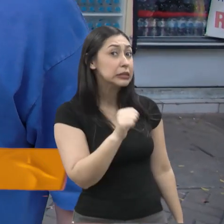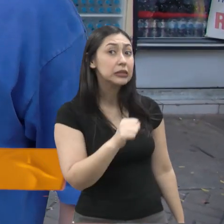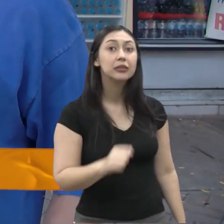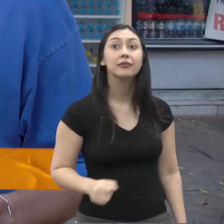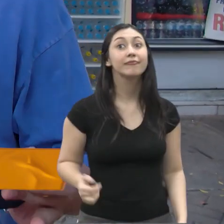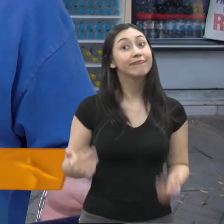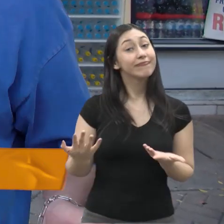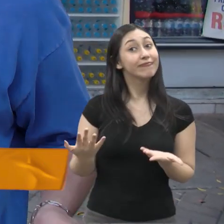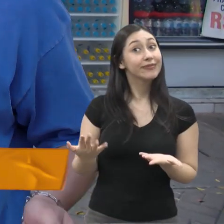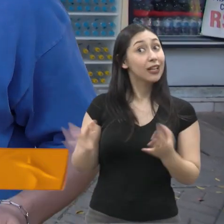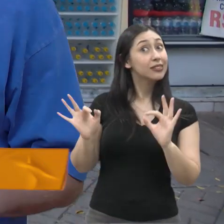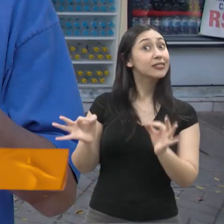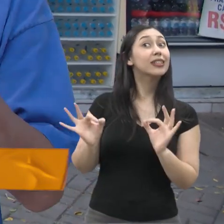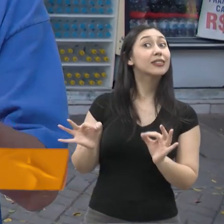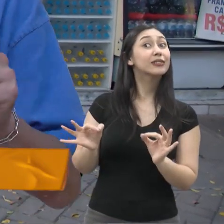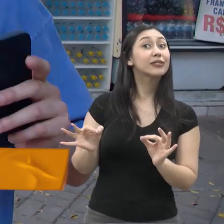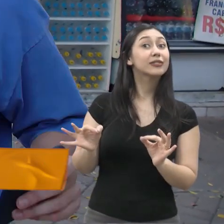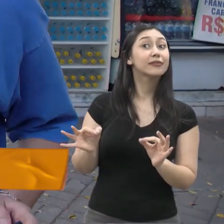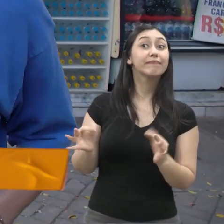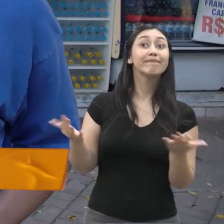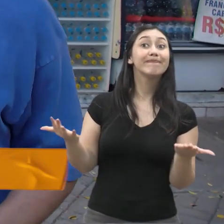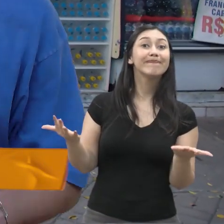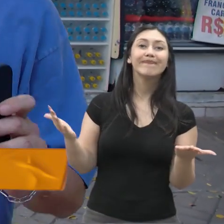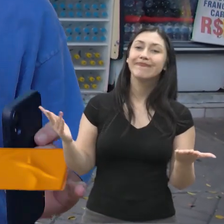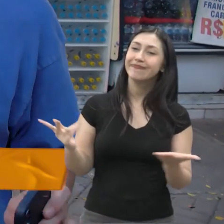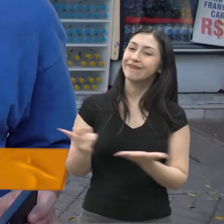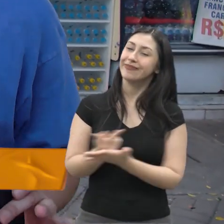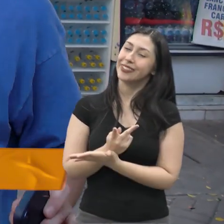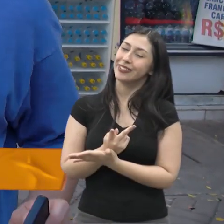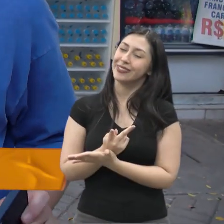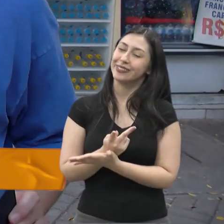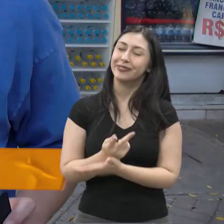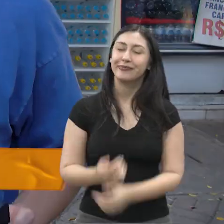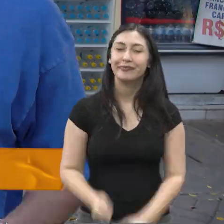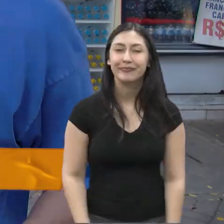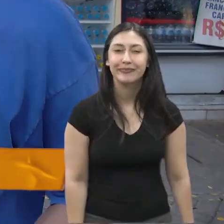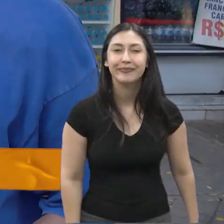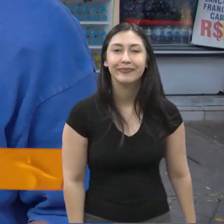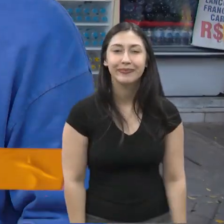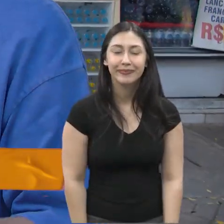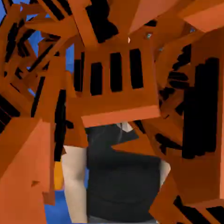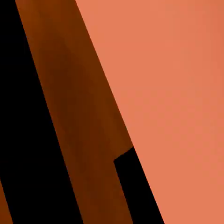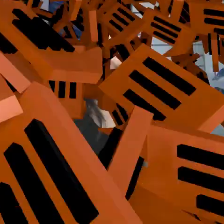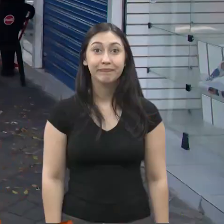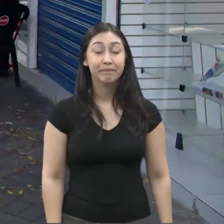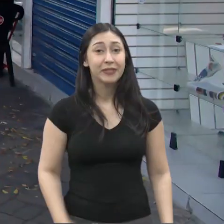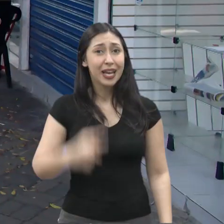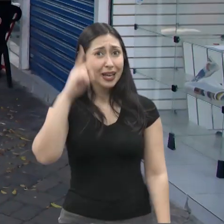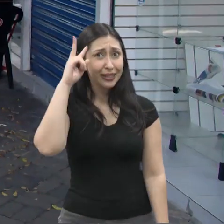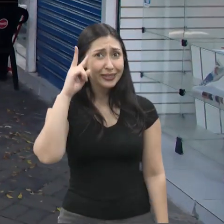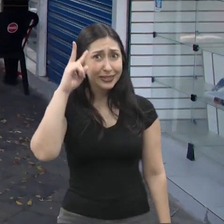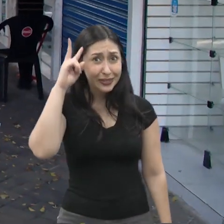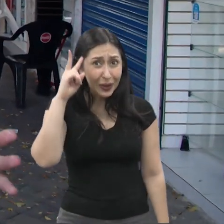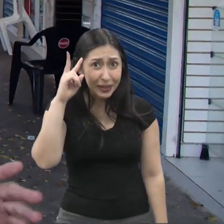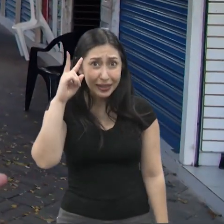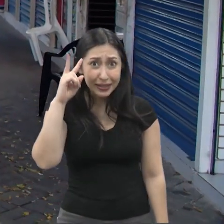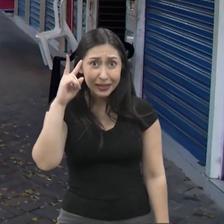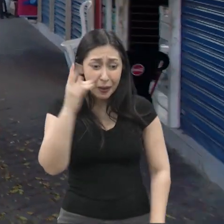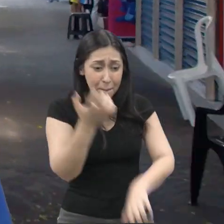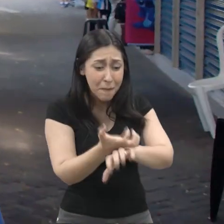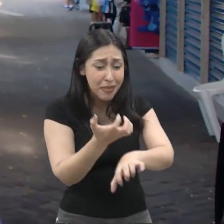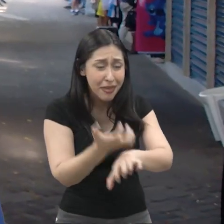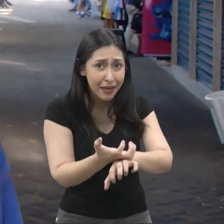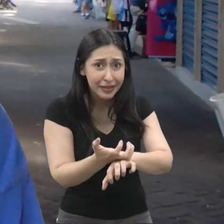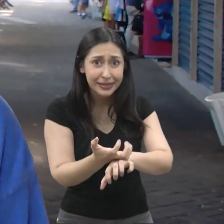não. Vamos ver se ele acertou. Tomita, coloca aí na tela. Acertou ou errou a resposta? Acho que história não é a